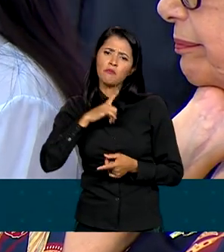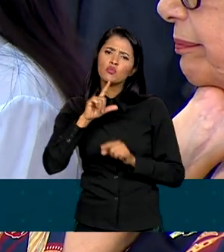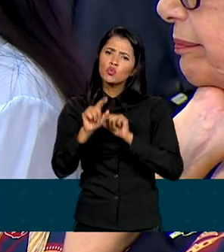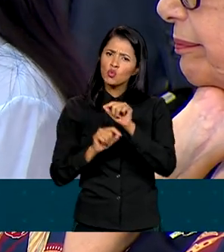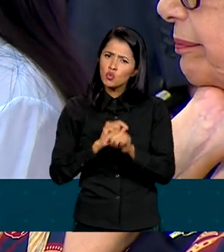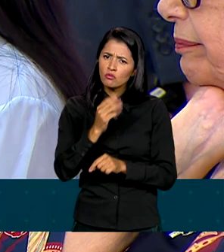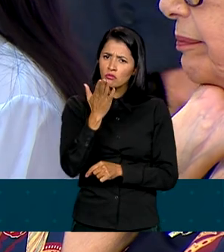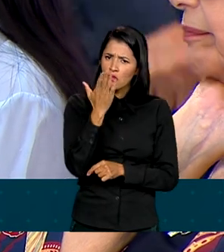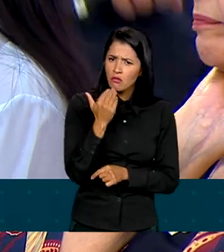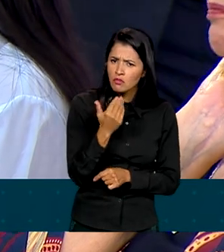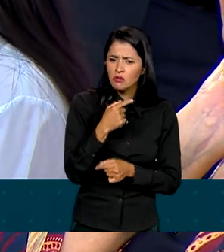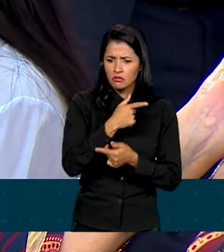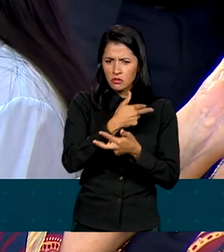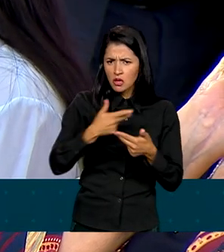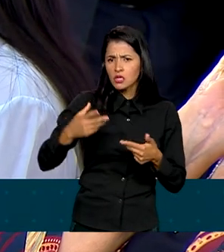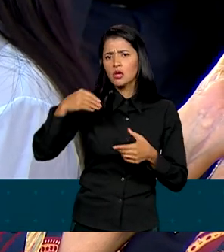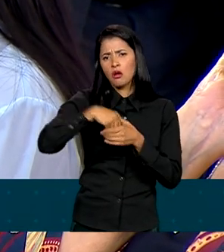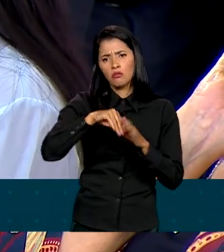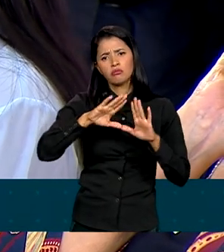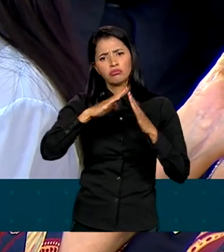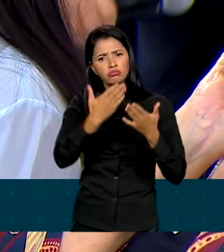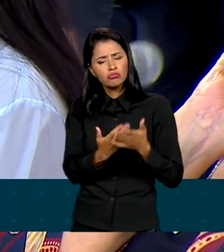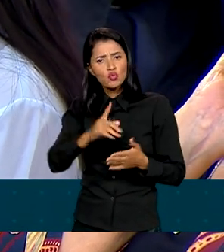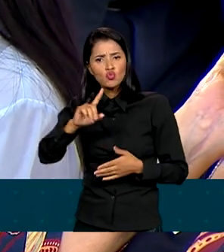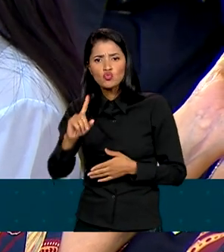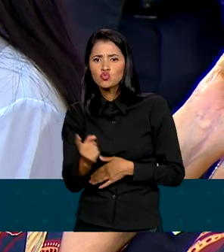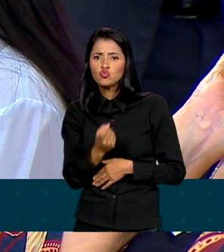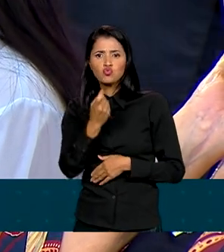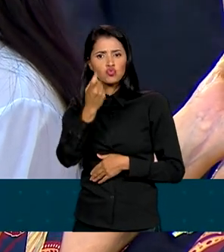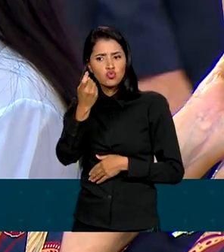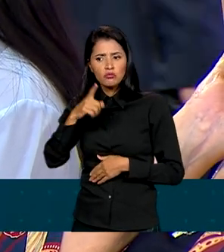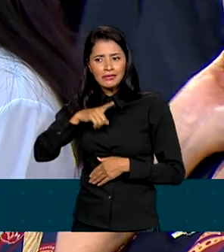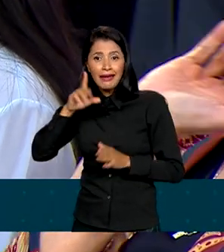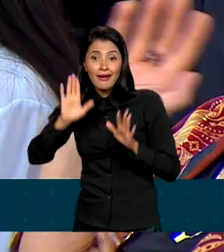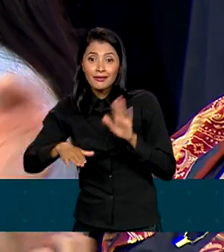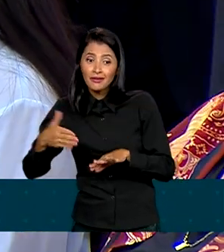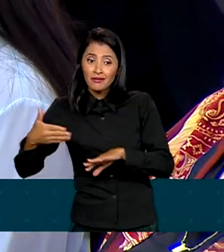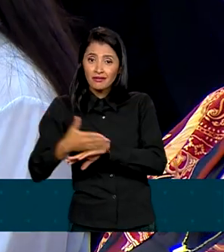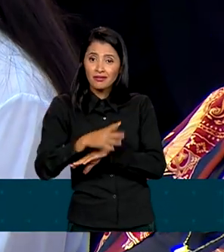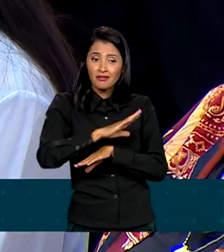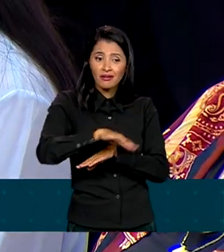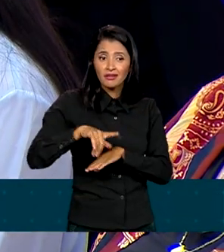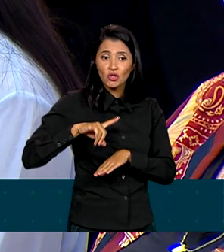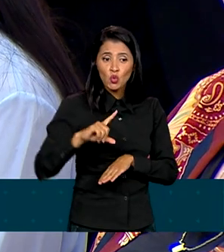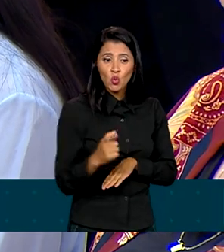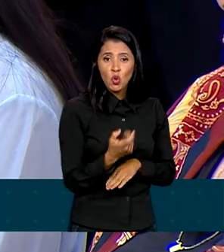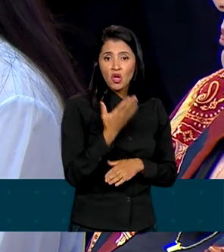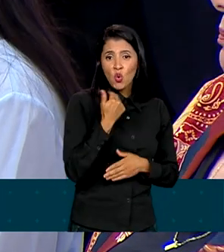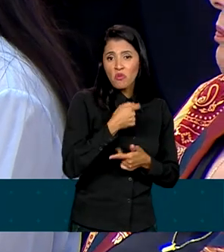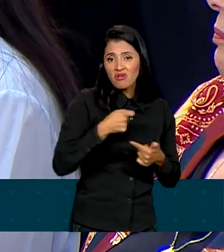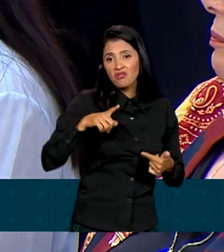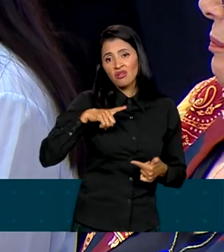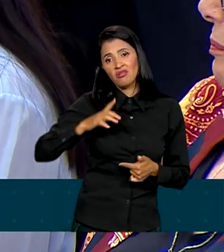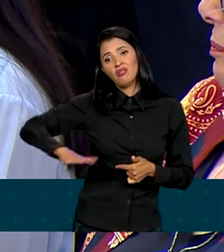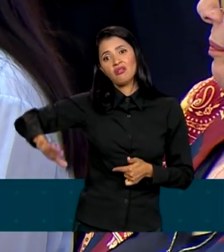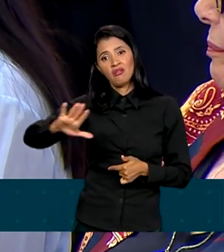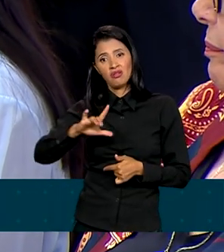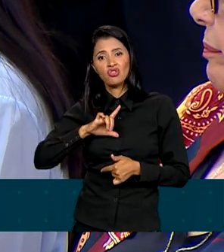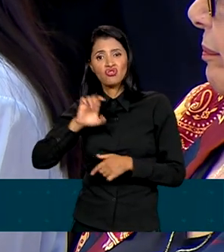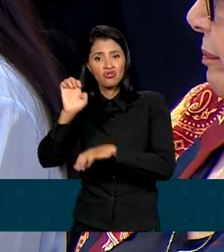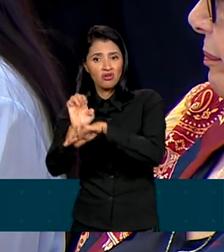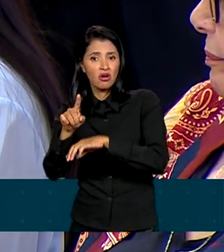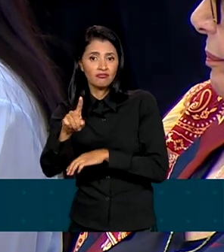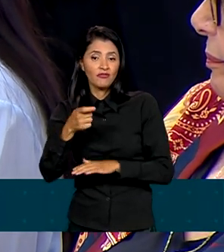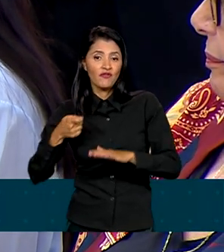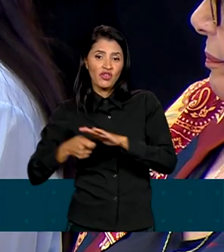que a alimentação na escola é a única fonte de alimentação das nossas crianças na nossa região, e mais um